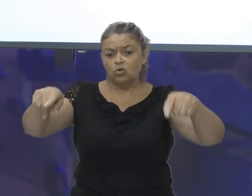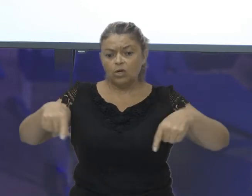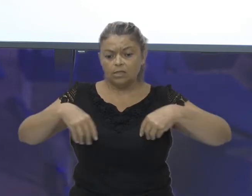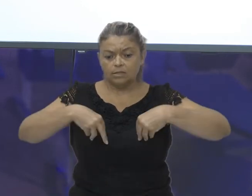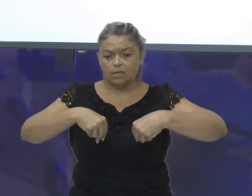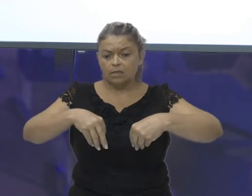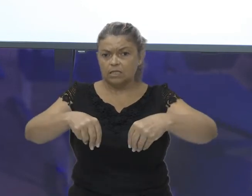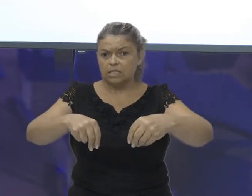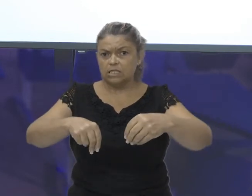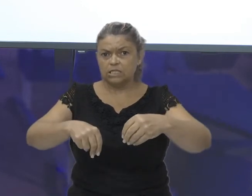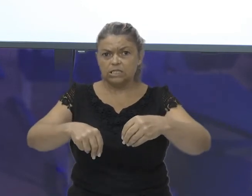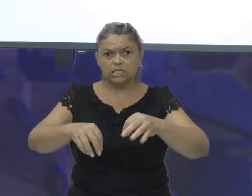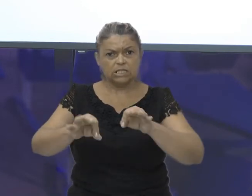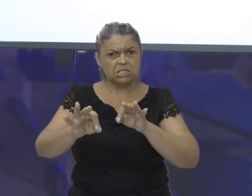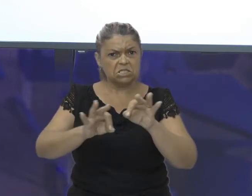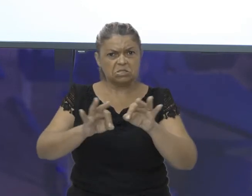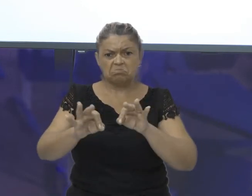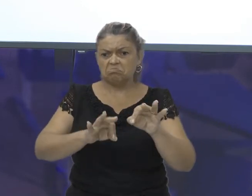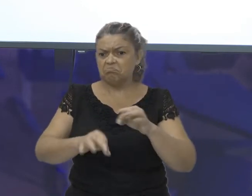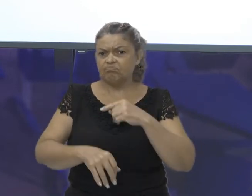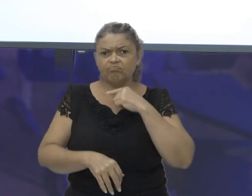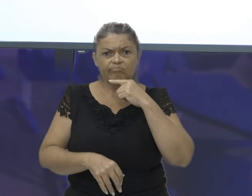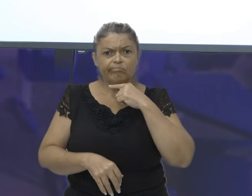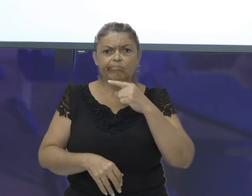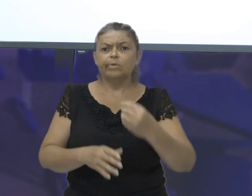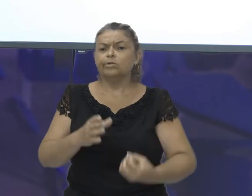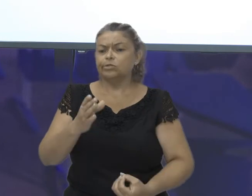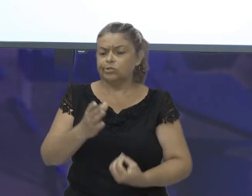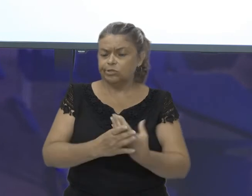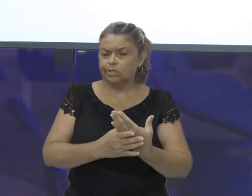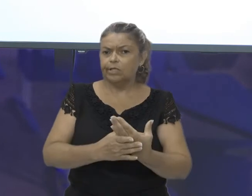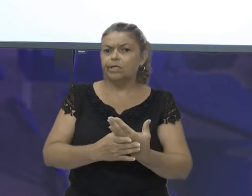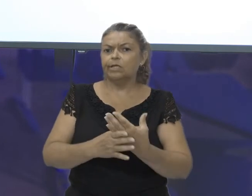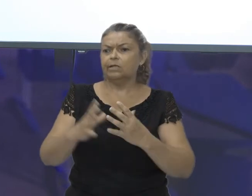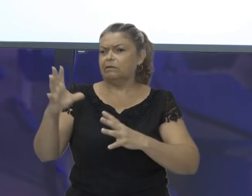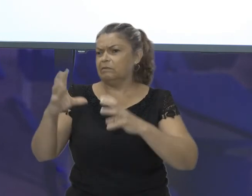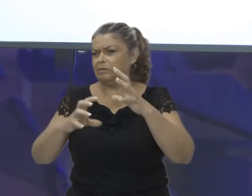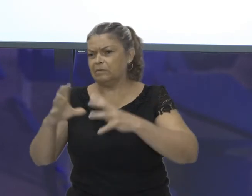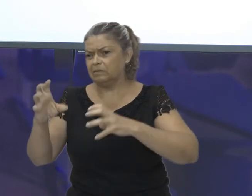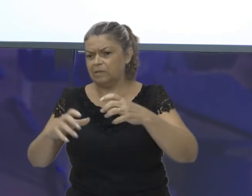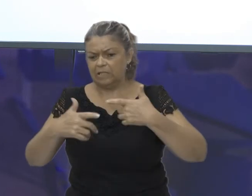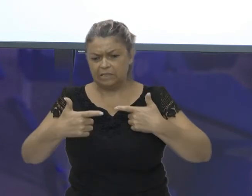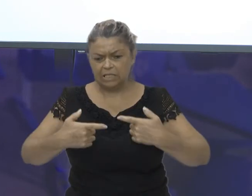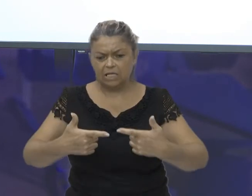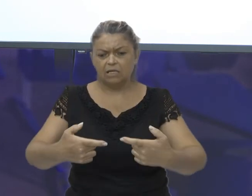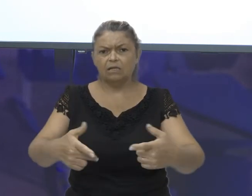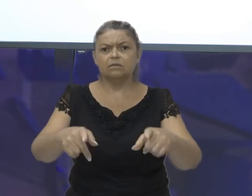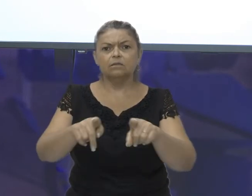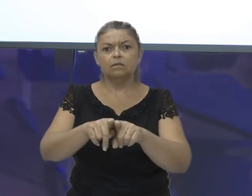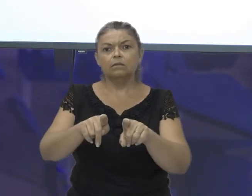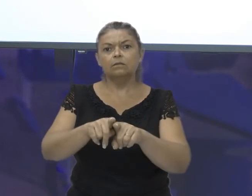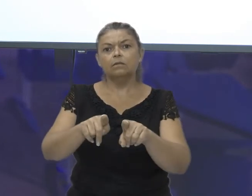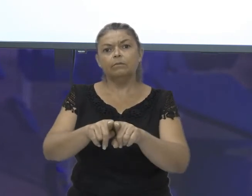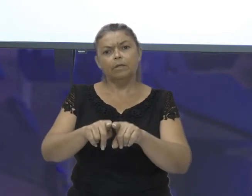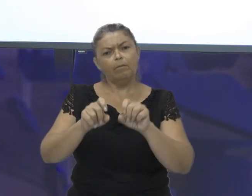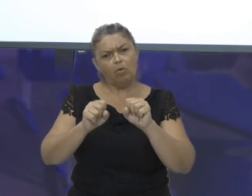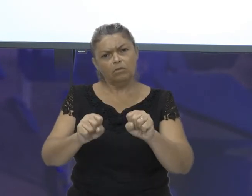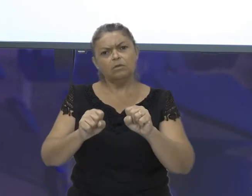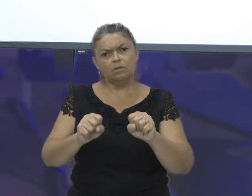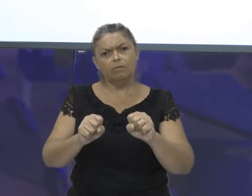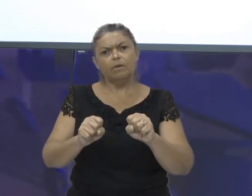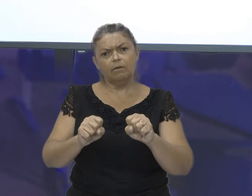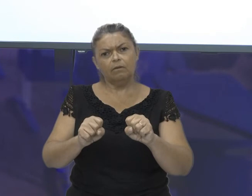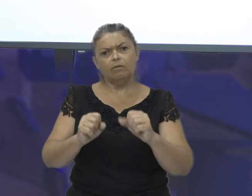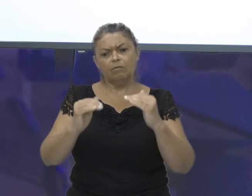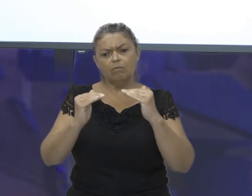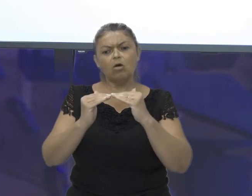de forma natural, eles geram conflitos, guerras, e também eles podem gerar acordos, né?